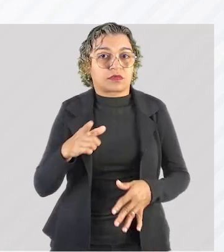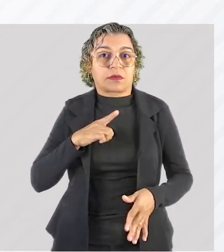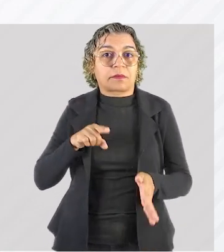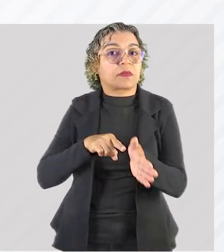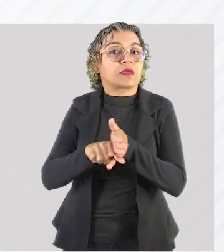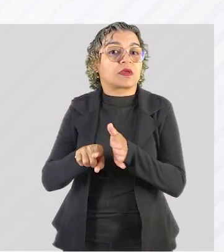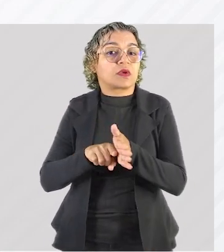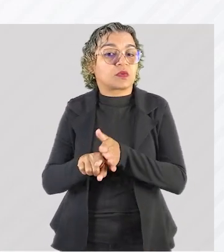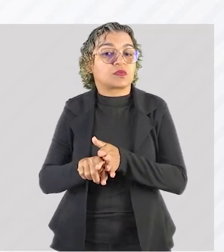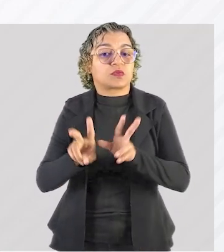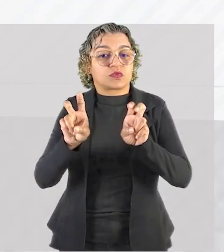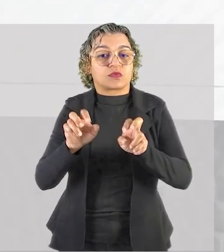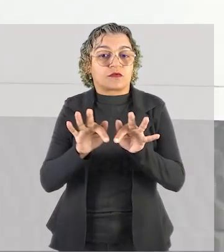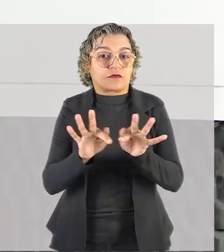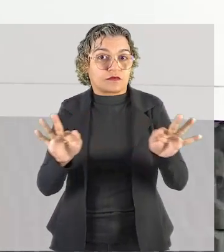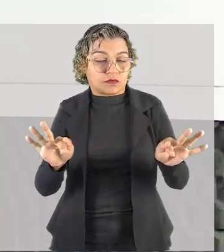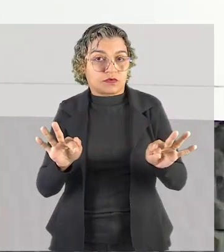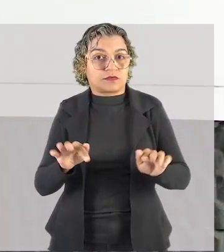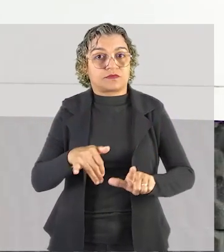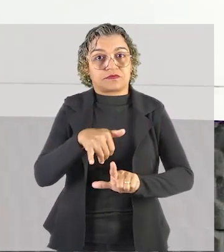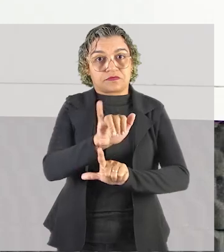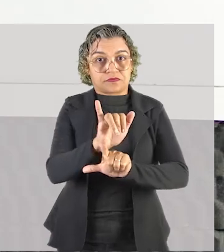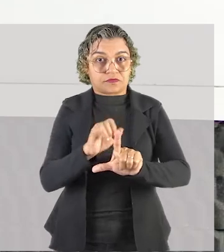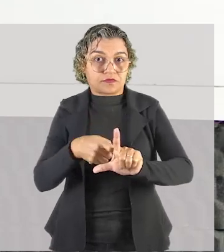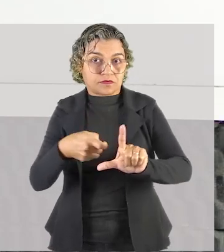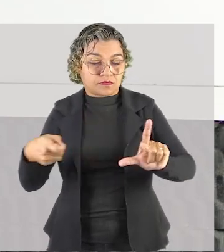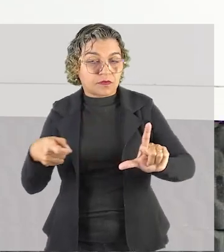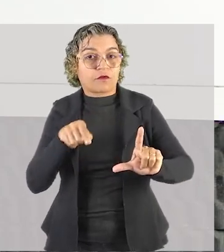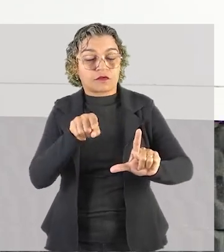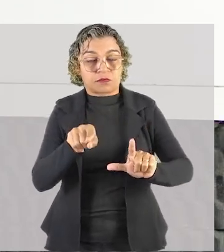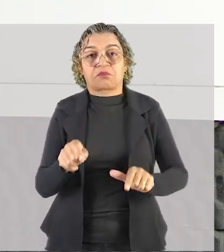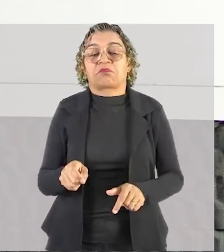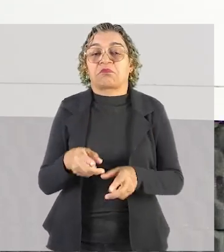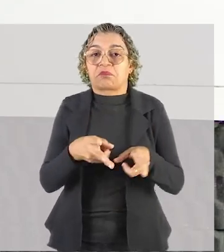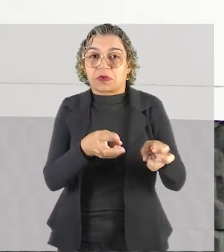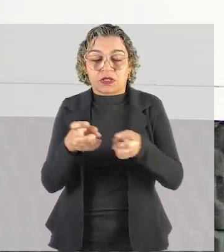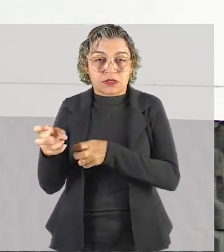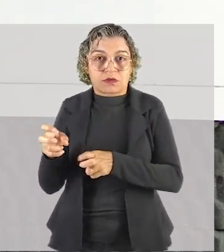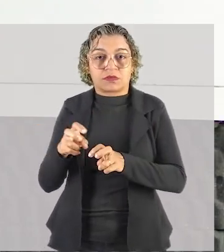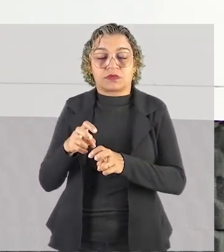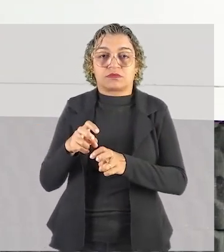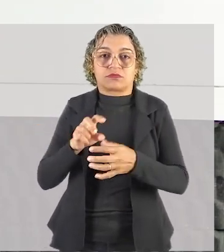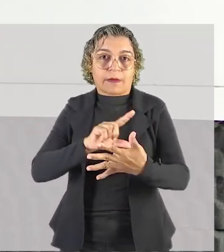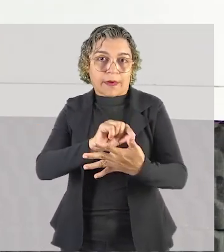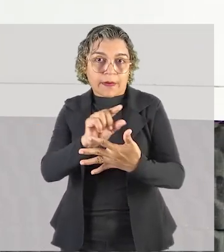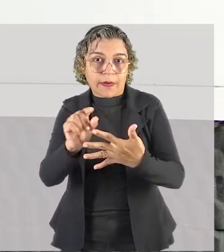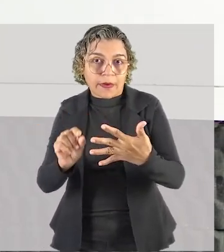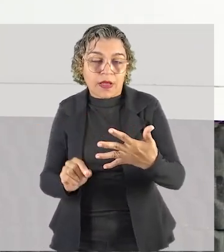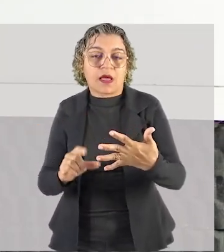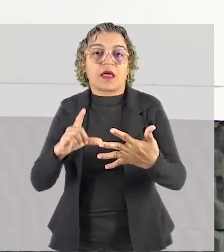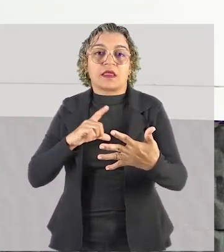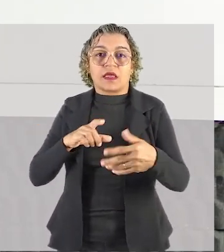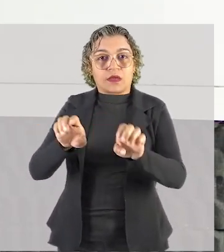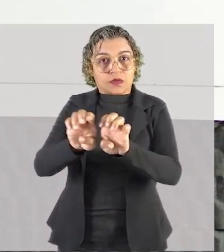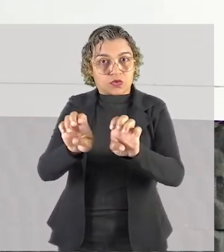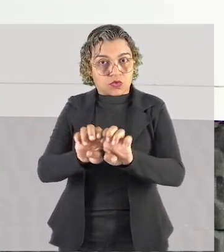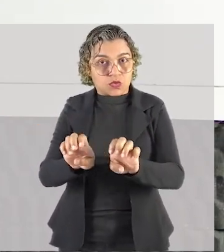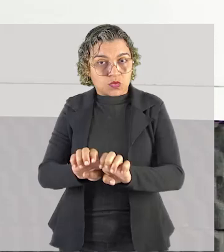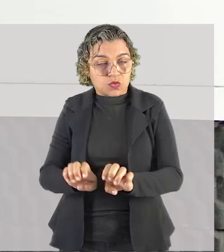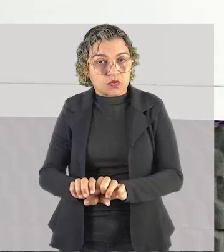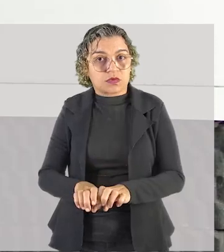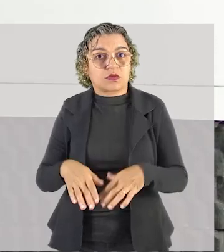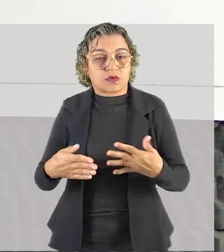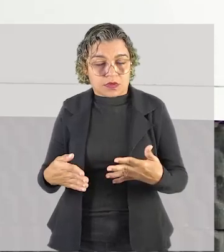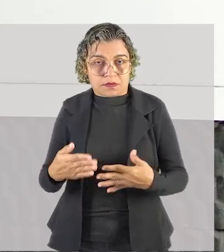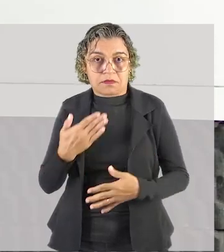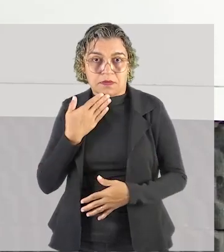envolvendo função afim, né? Porque você percebe que todas as opções têm a estrutura da função afim, onde